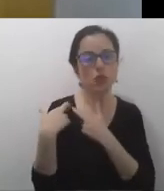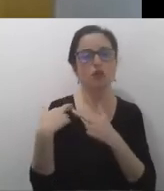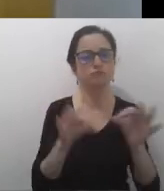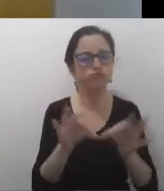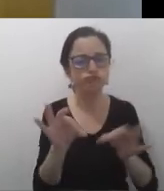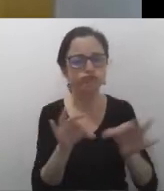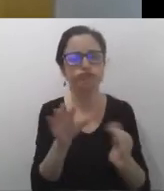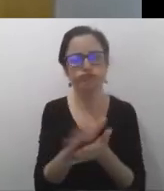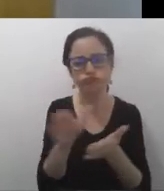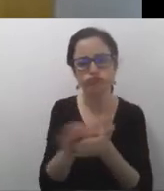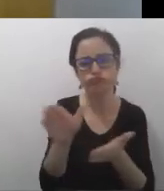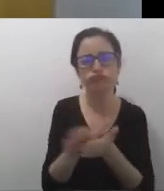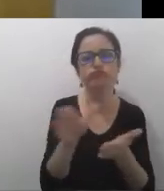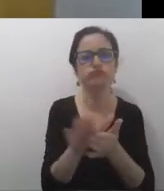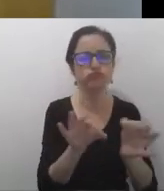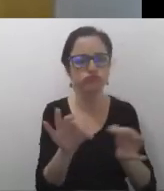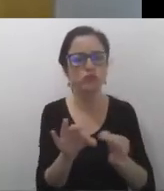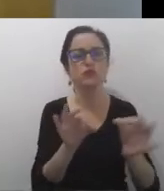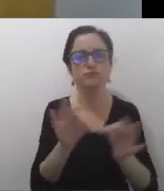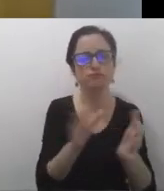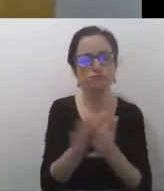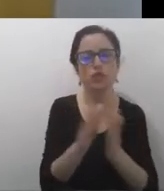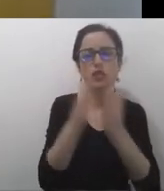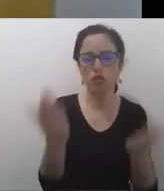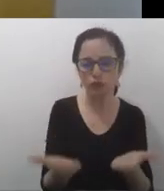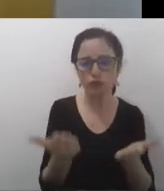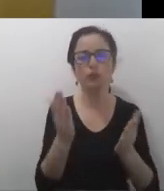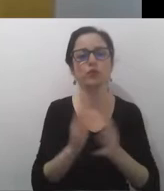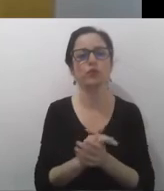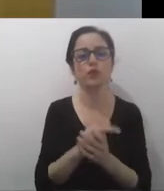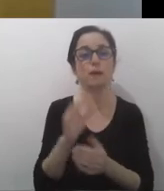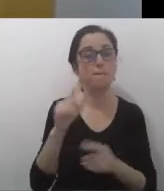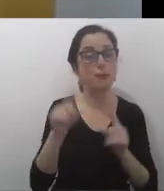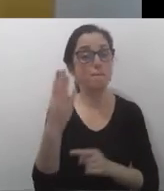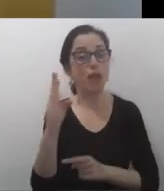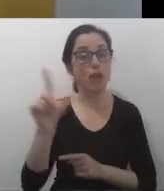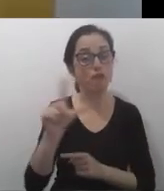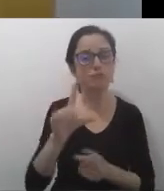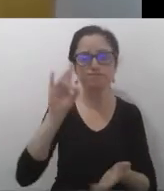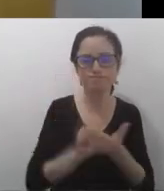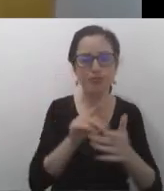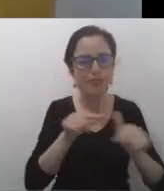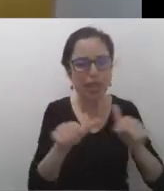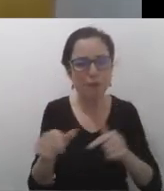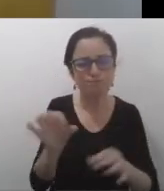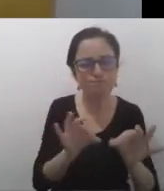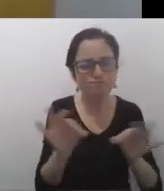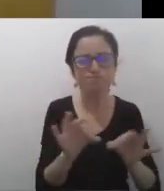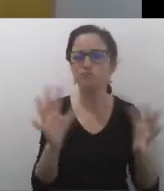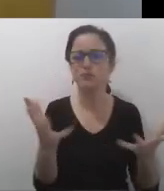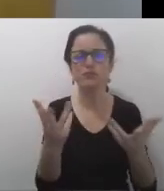pela parte gráfica do livro, visual, projeto gráfico do livro. Mas a Bárbara e a Lívia realmente fizeram um